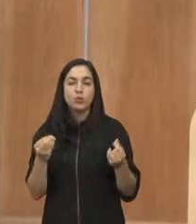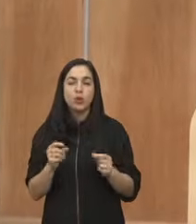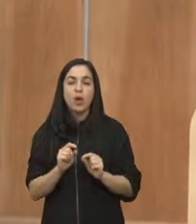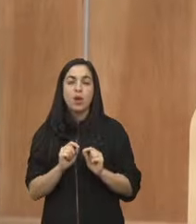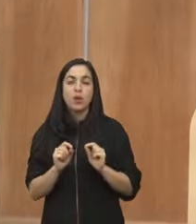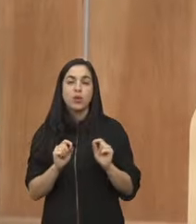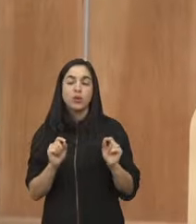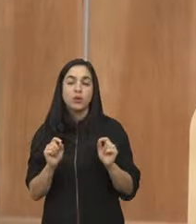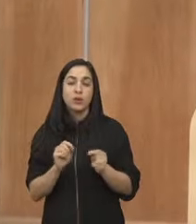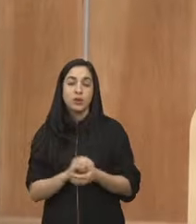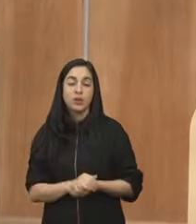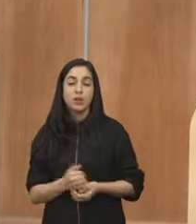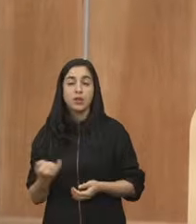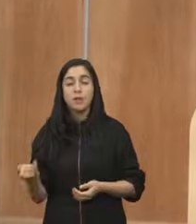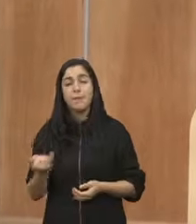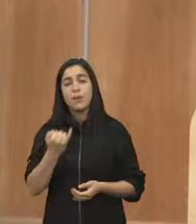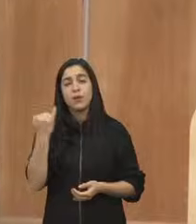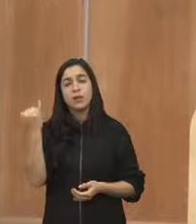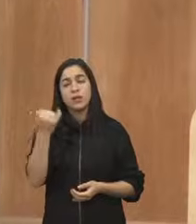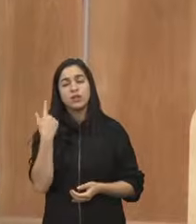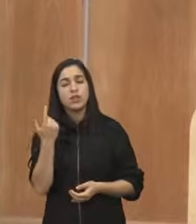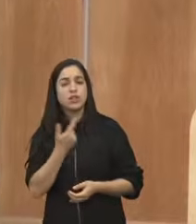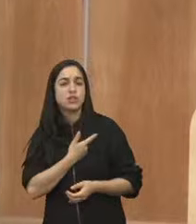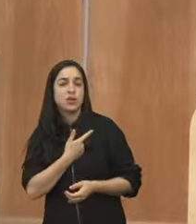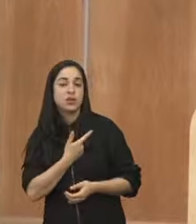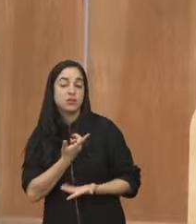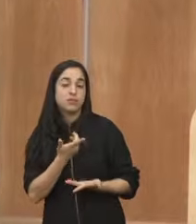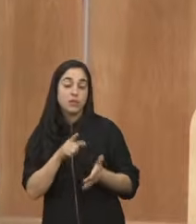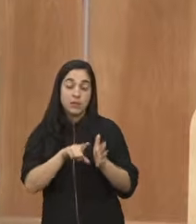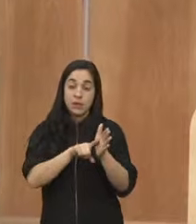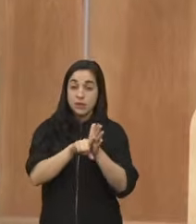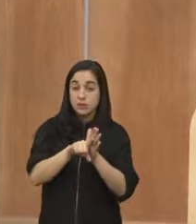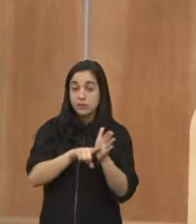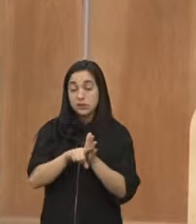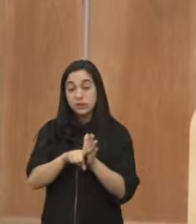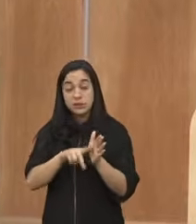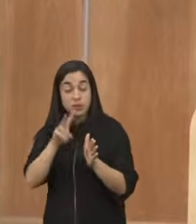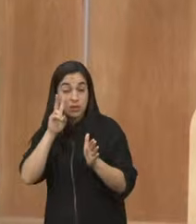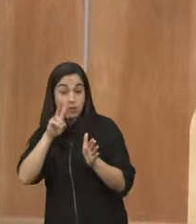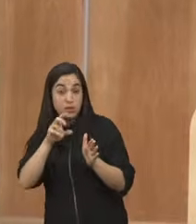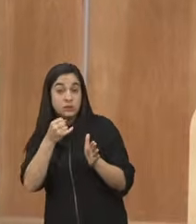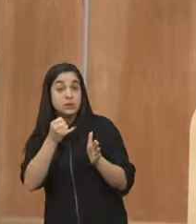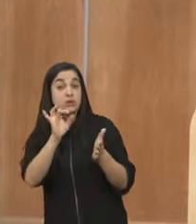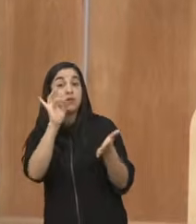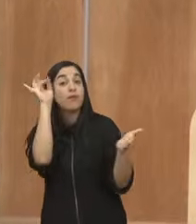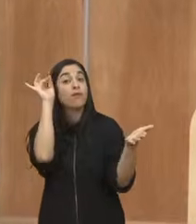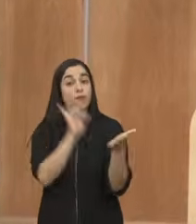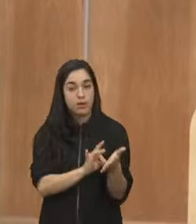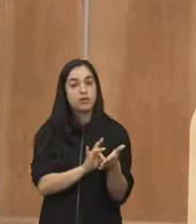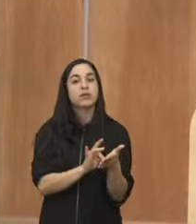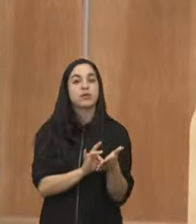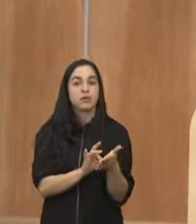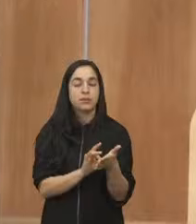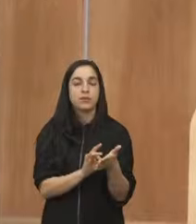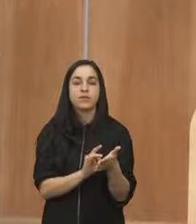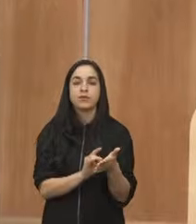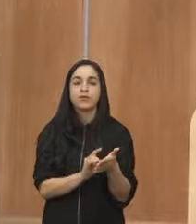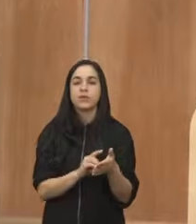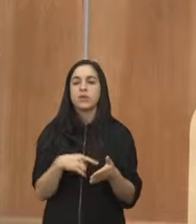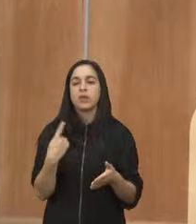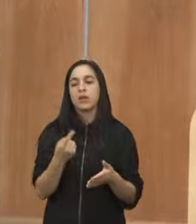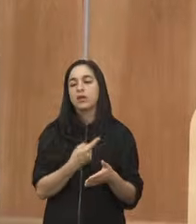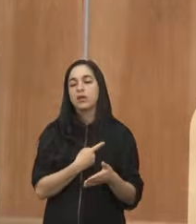fundamental que a gente busque parâmetros, que a gente busque a verdade, e que a gente não receba